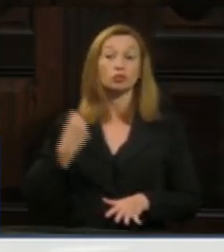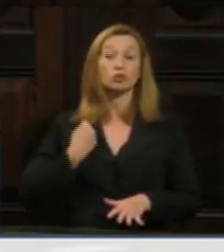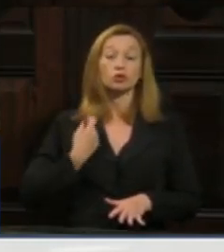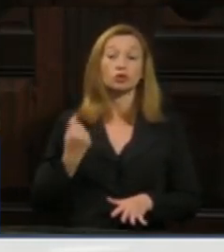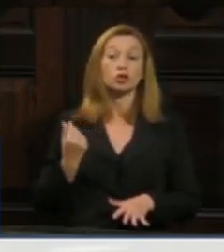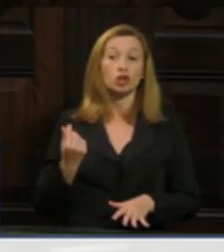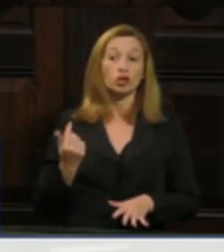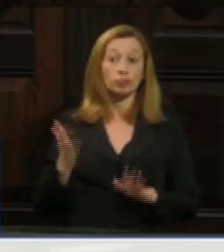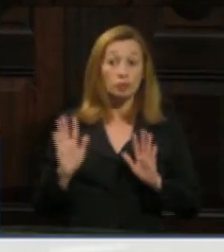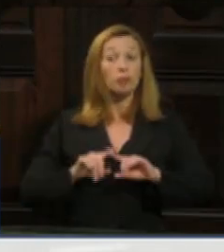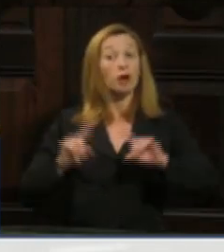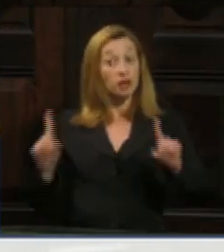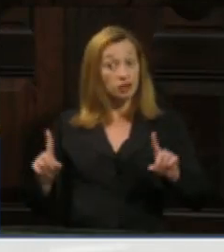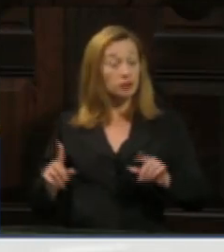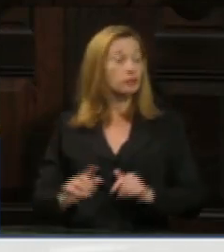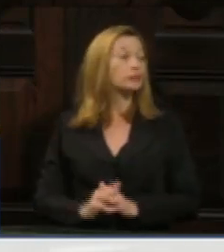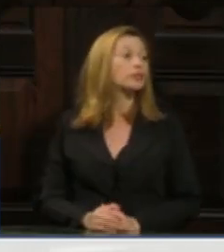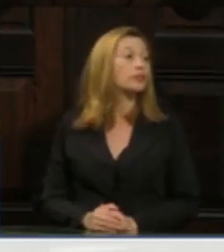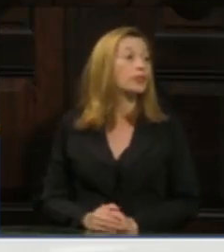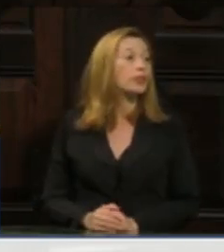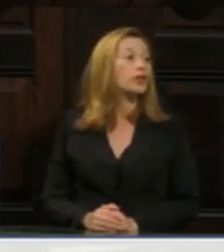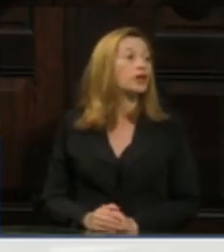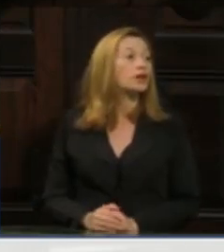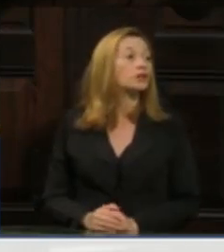Eu poderia admitir, e não quero,